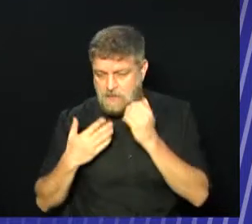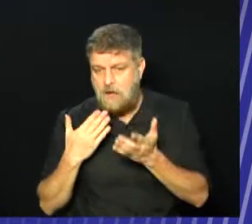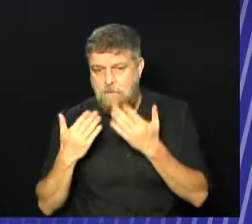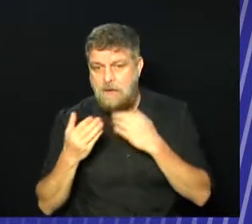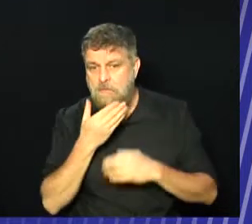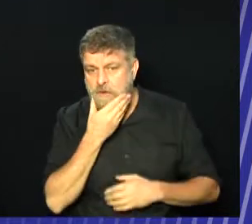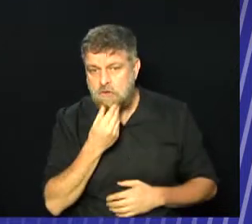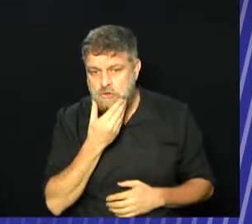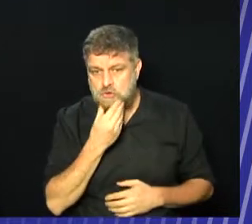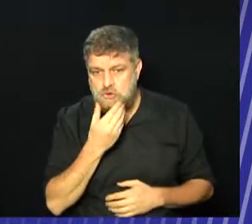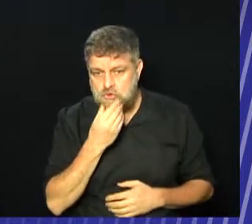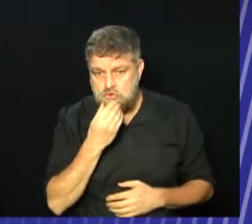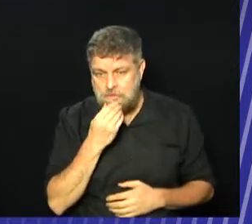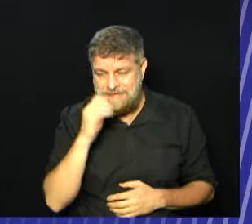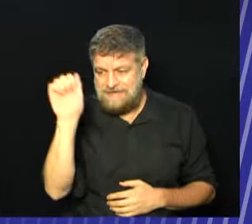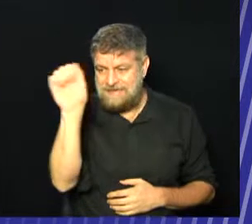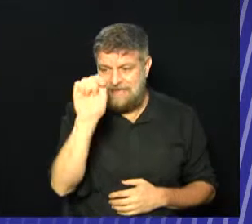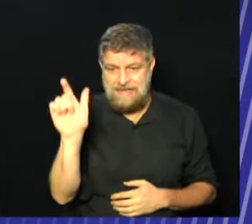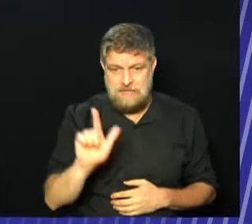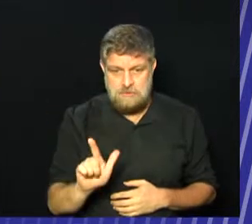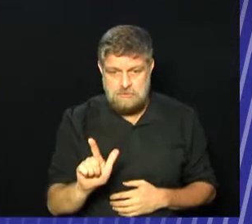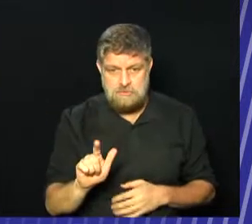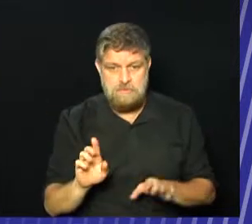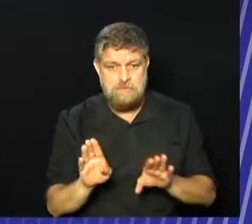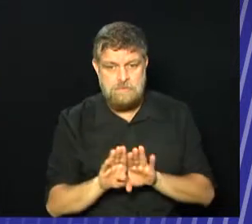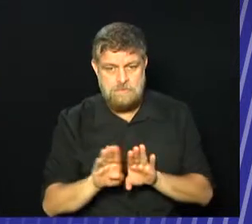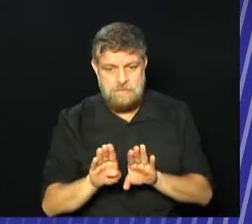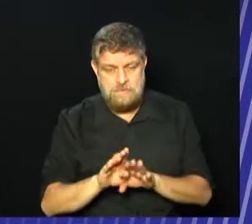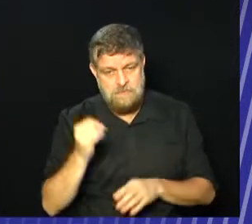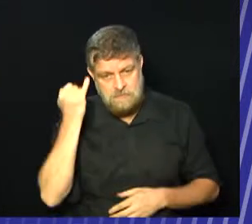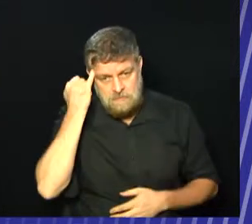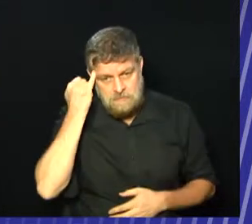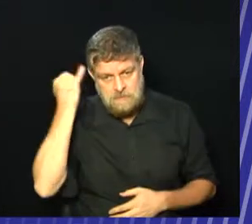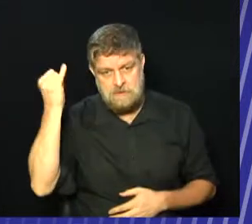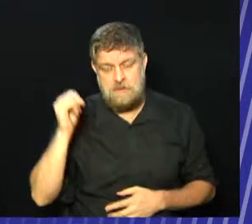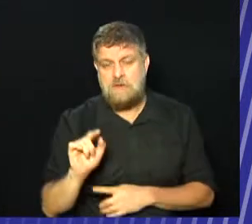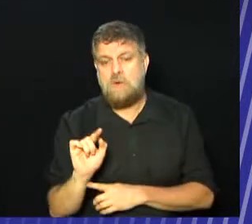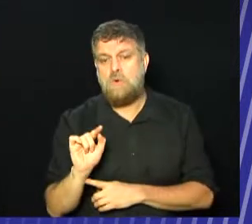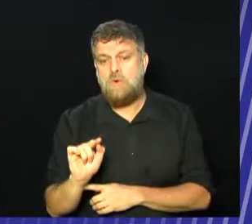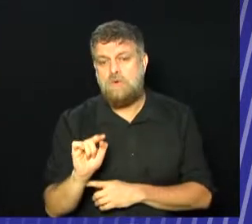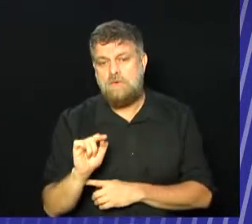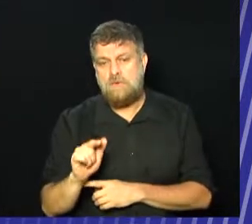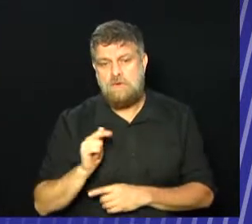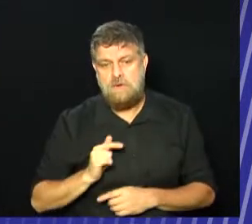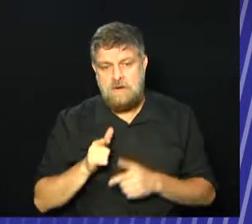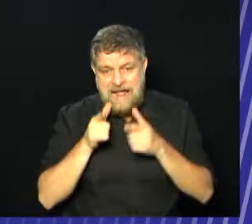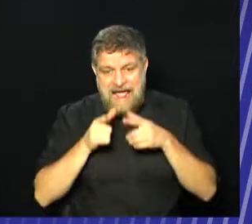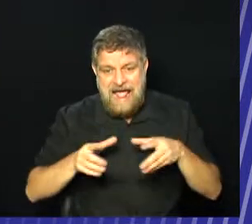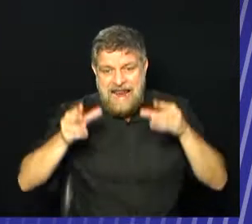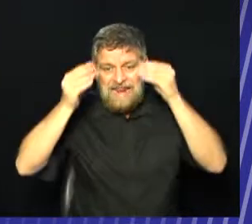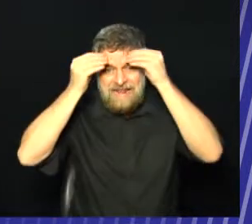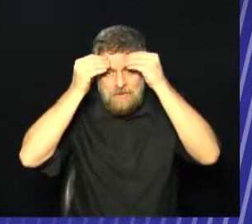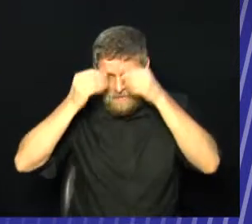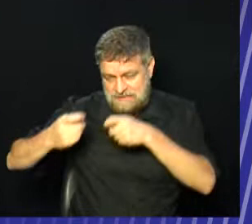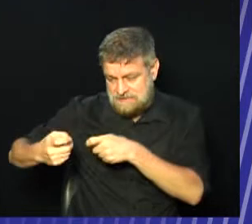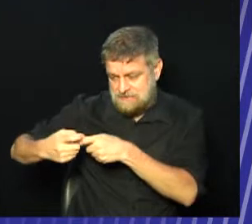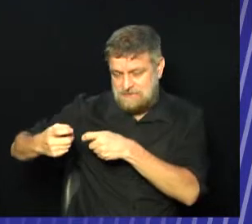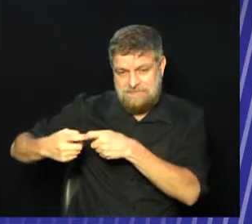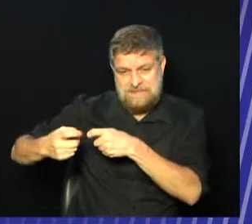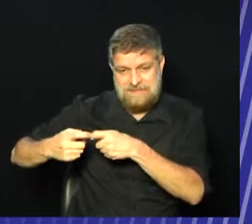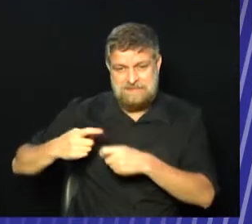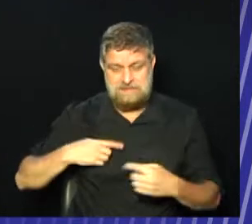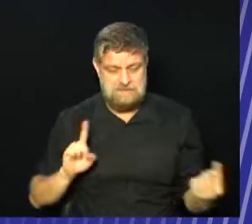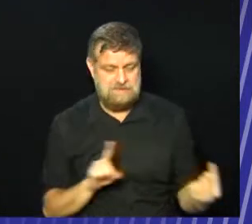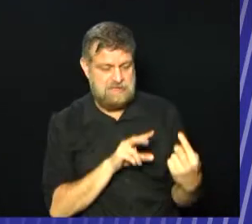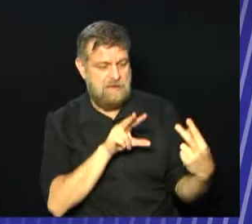azul, que a ideia era também tirar o linguajar médico. Quando se fala com um médico,